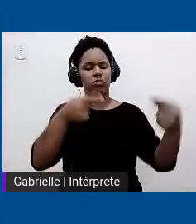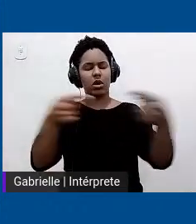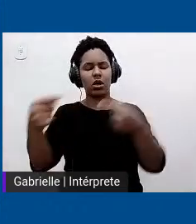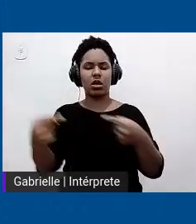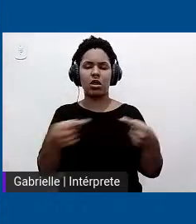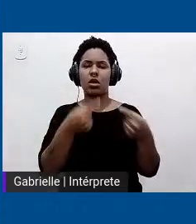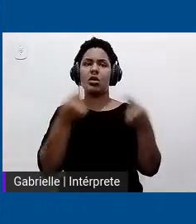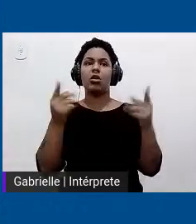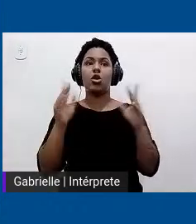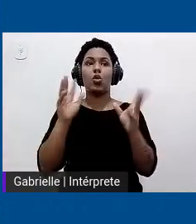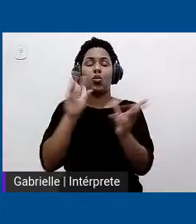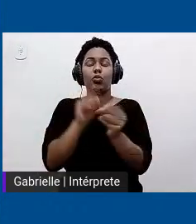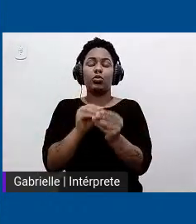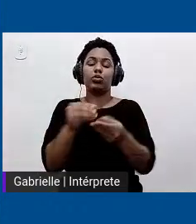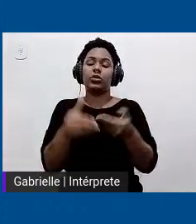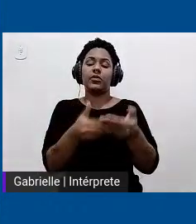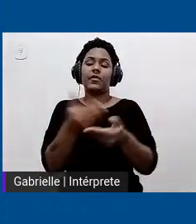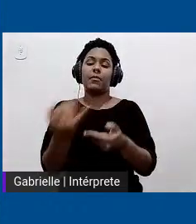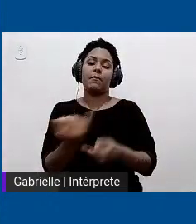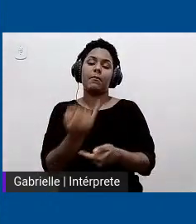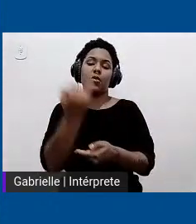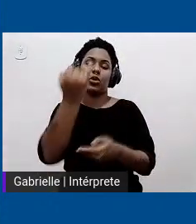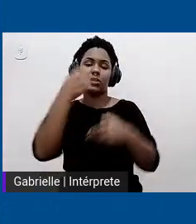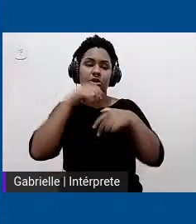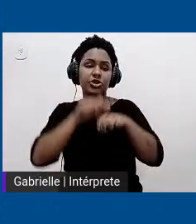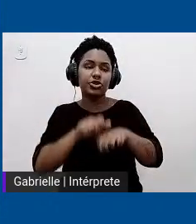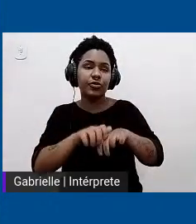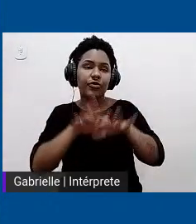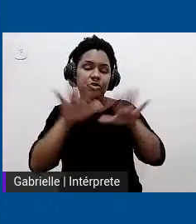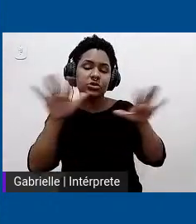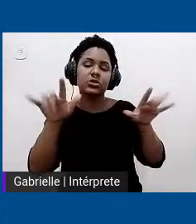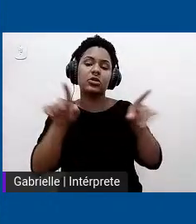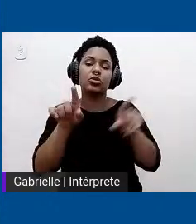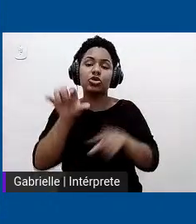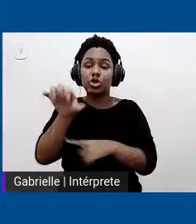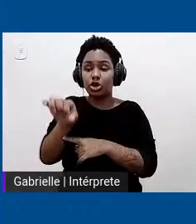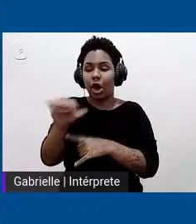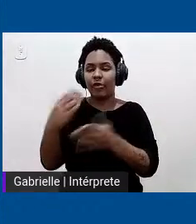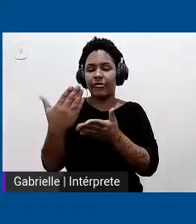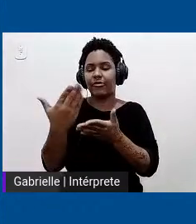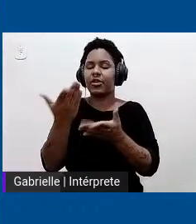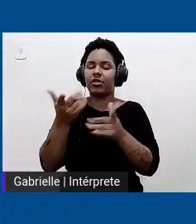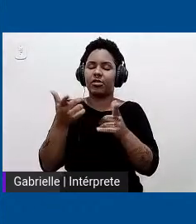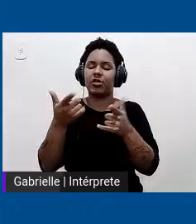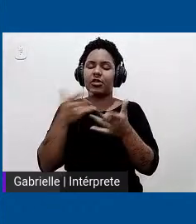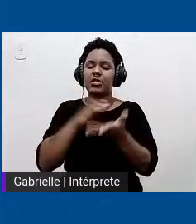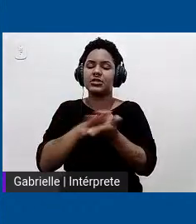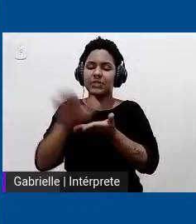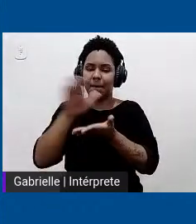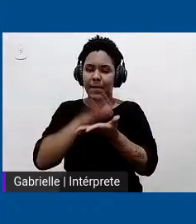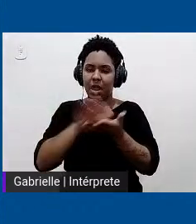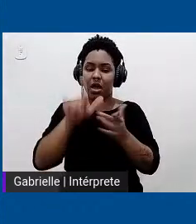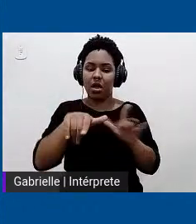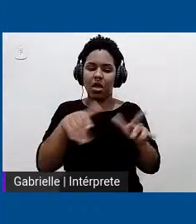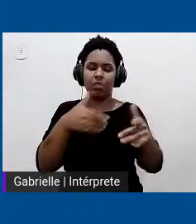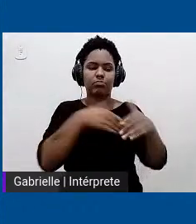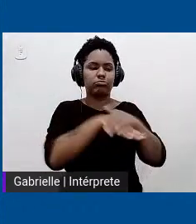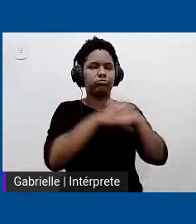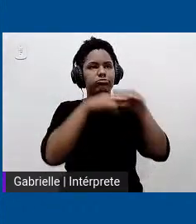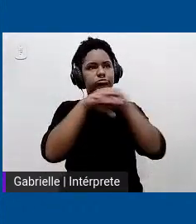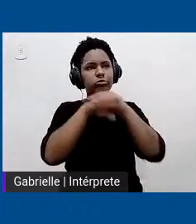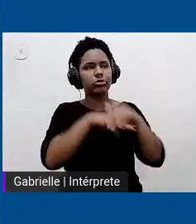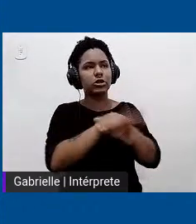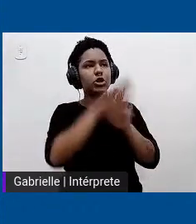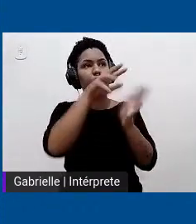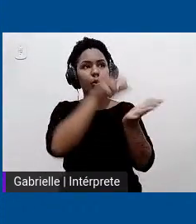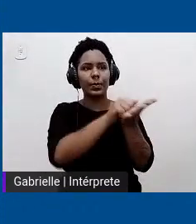de apresentação e difusão desses nove exemplares, enfim, um conjunto importantíssimo de